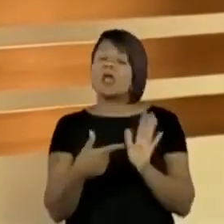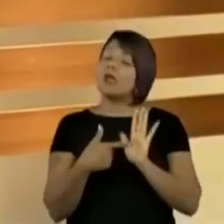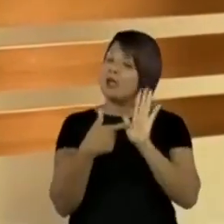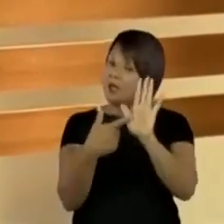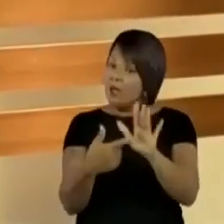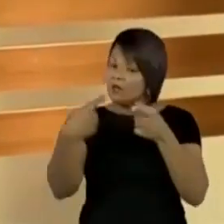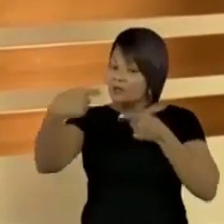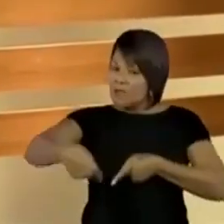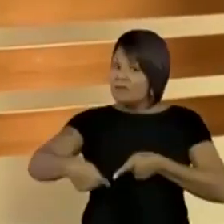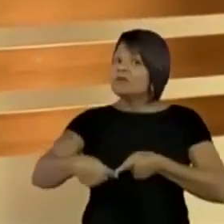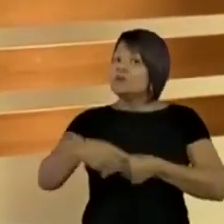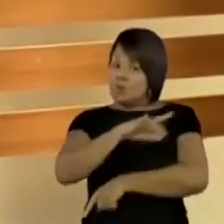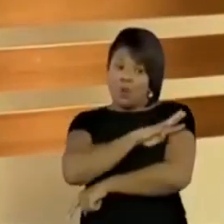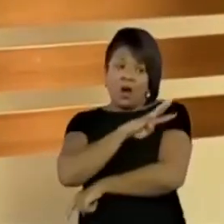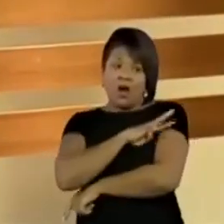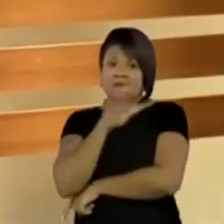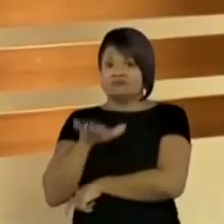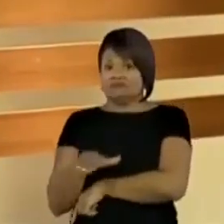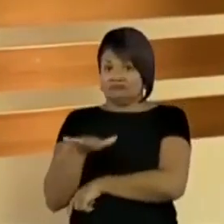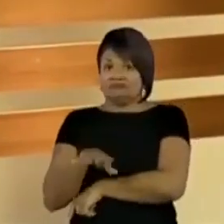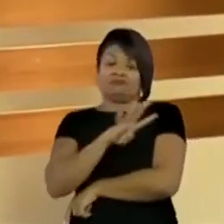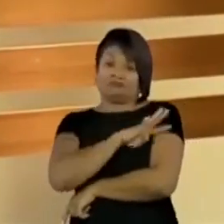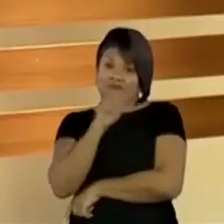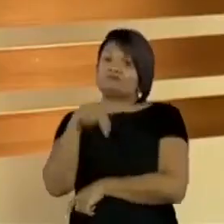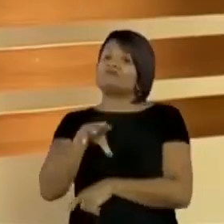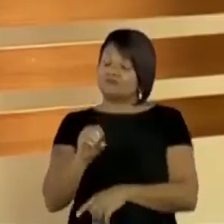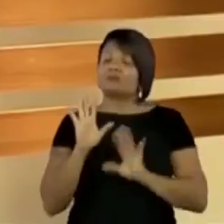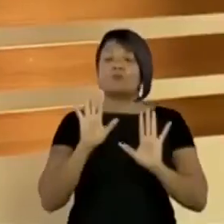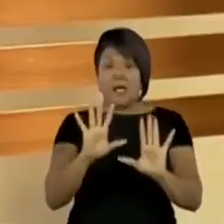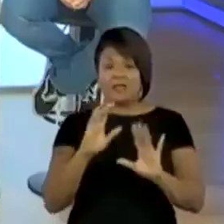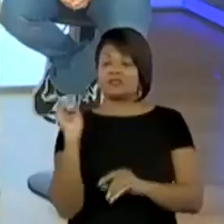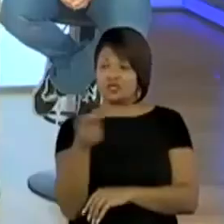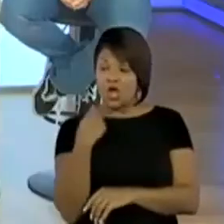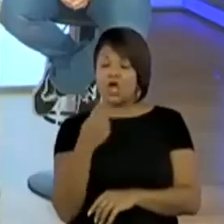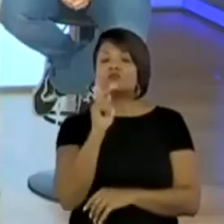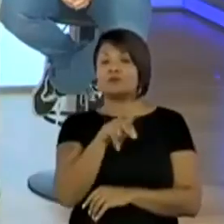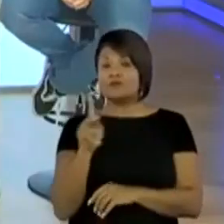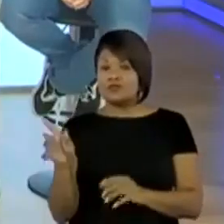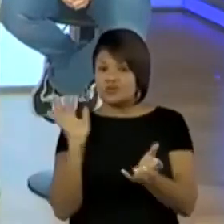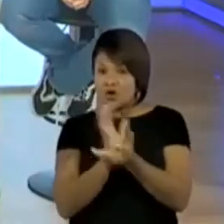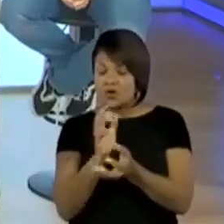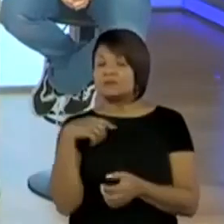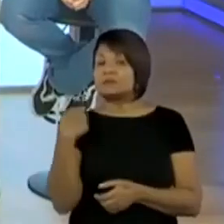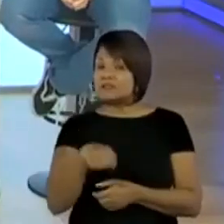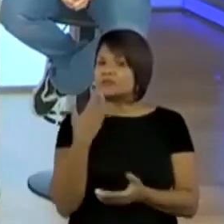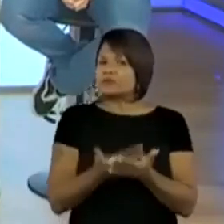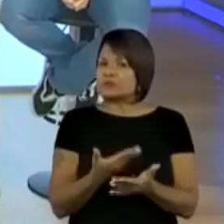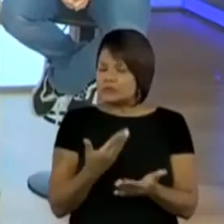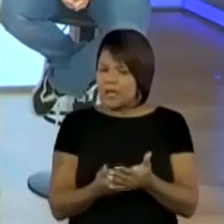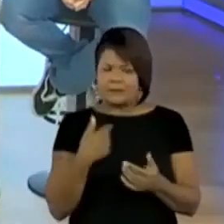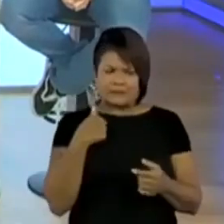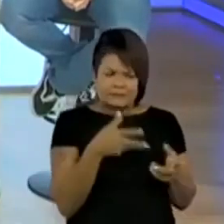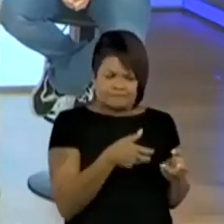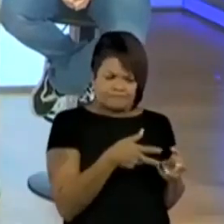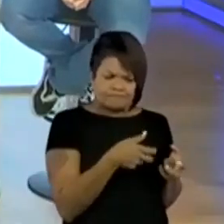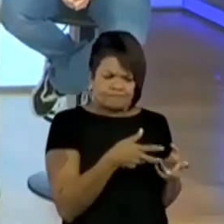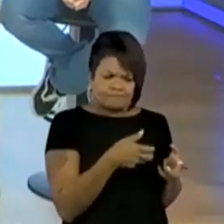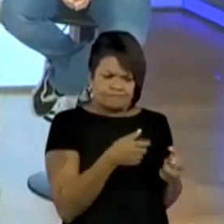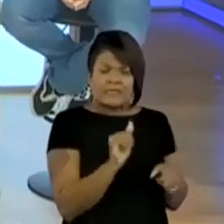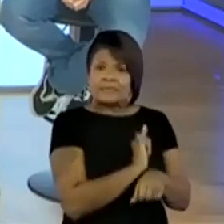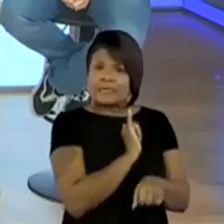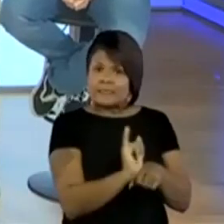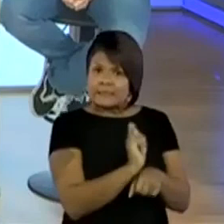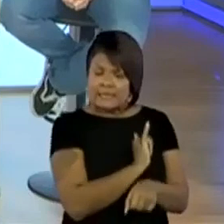que precisamos, sim, professores e professoras, que precisamos estudar, precisamos nos reinventar, precisamos